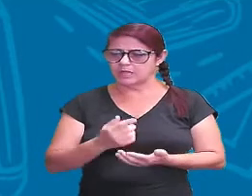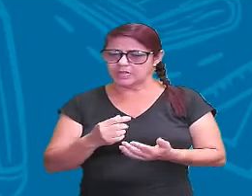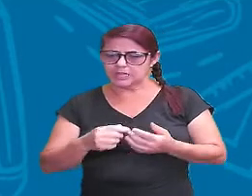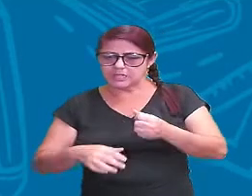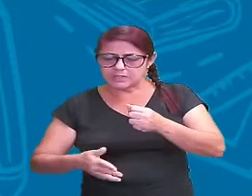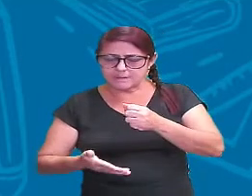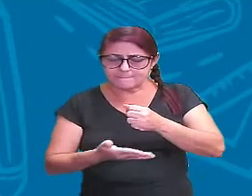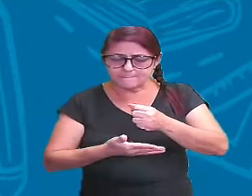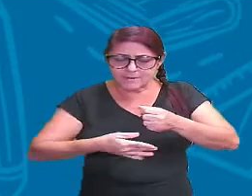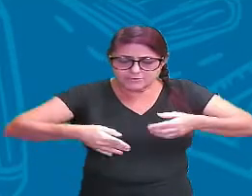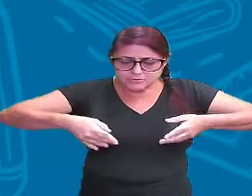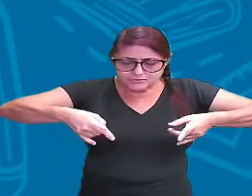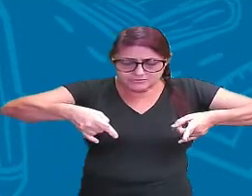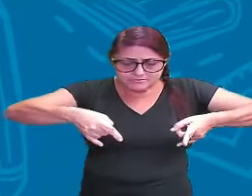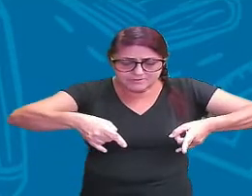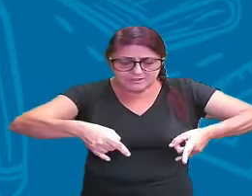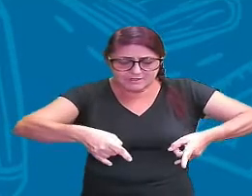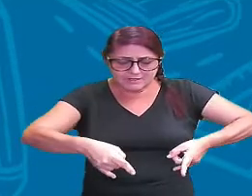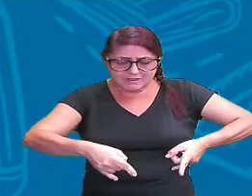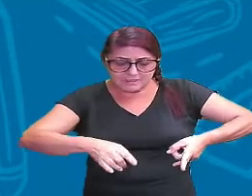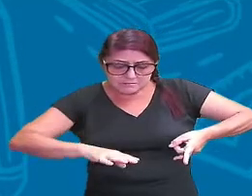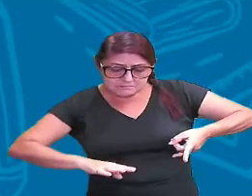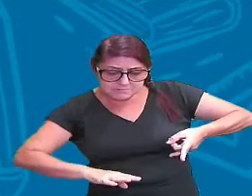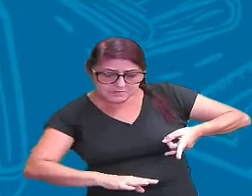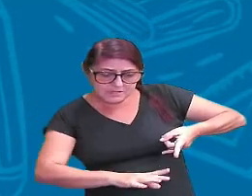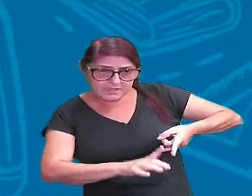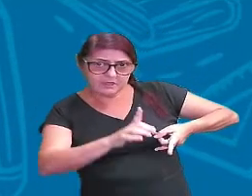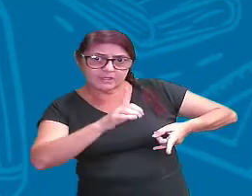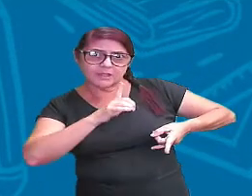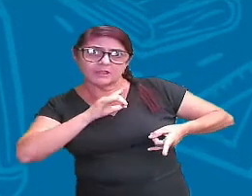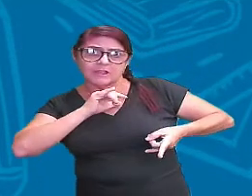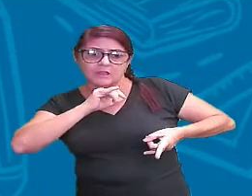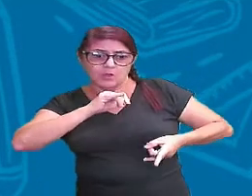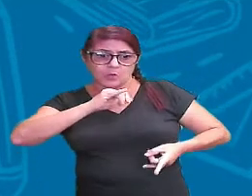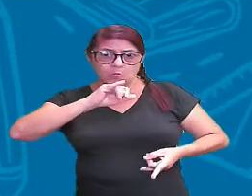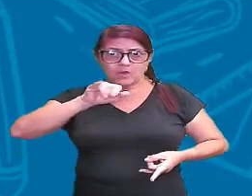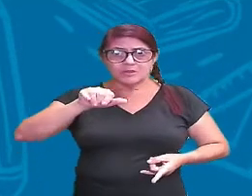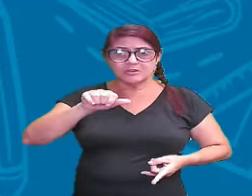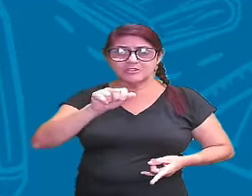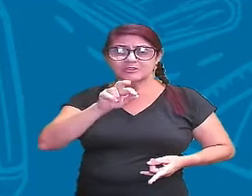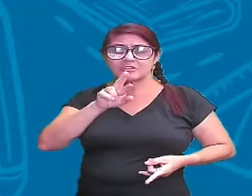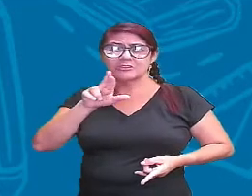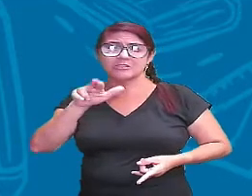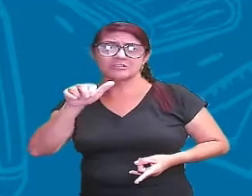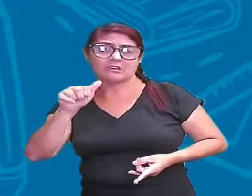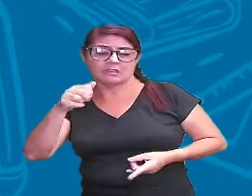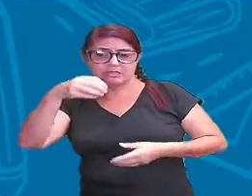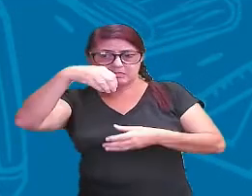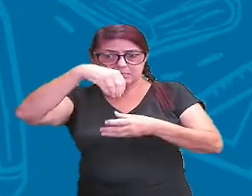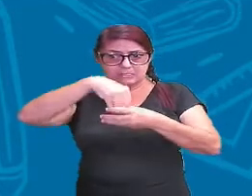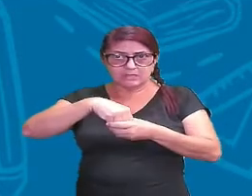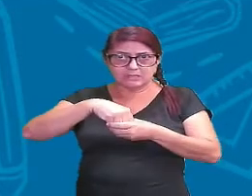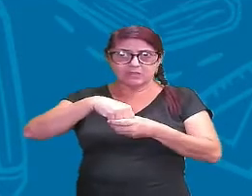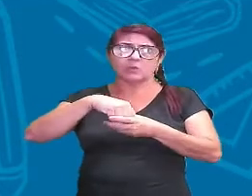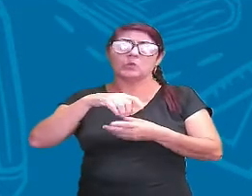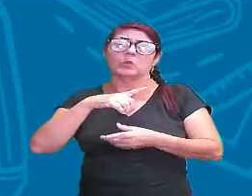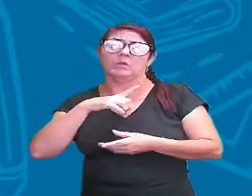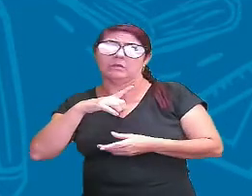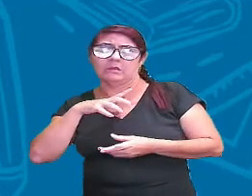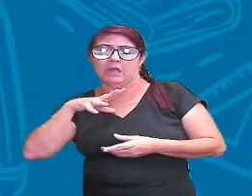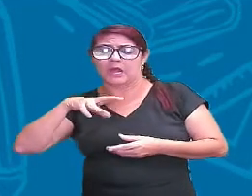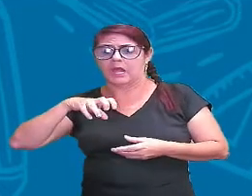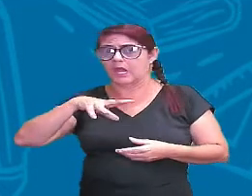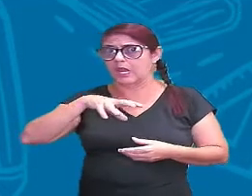da cama tem uma jarra. Dentro da jarra tem uma aranha.